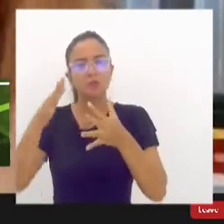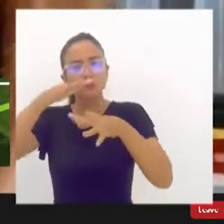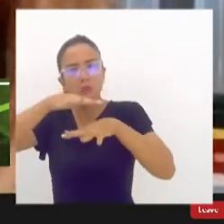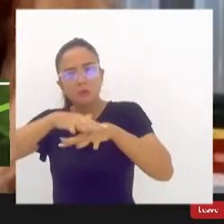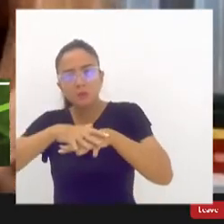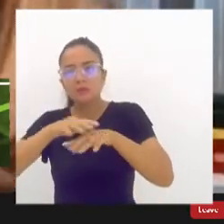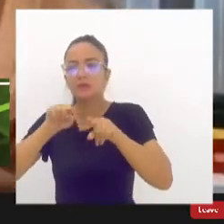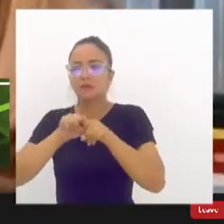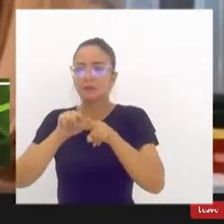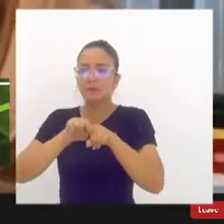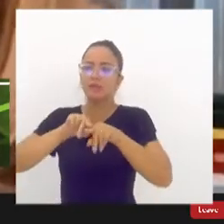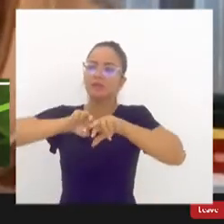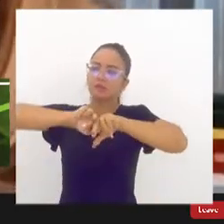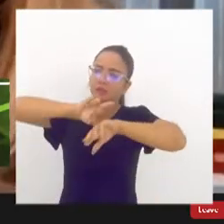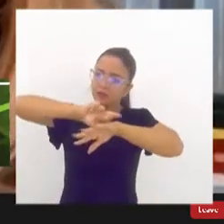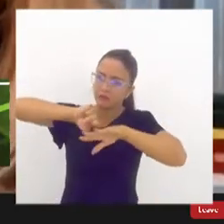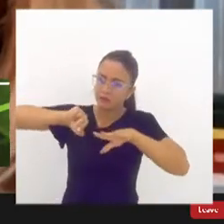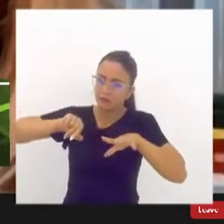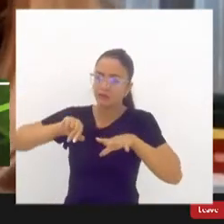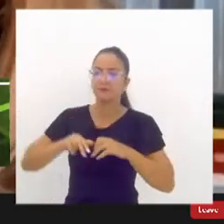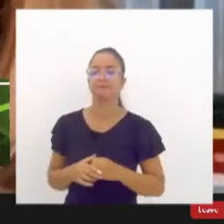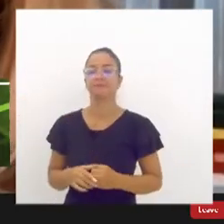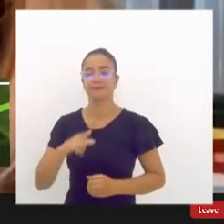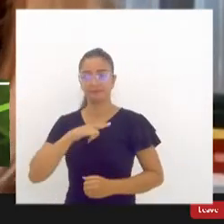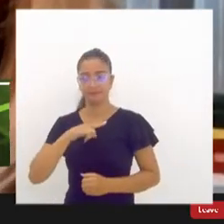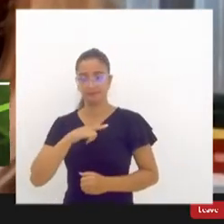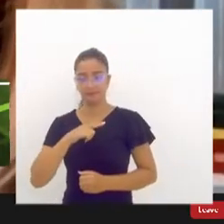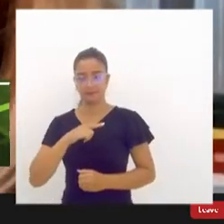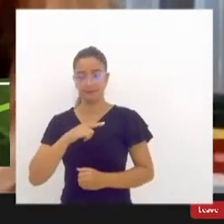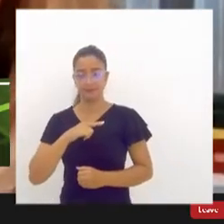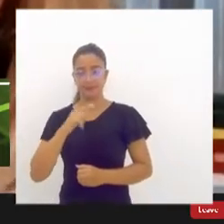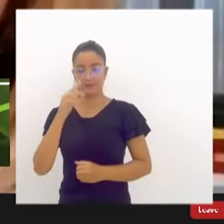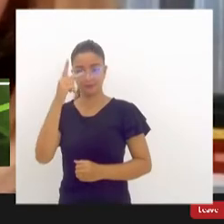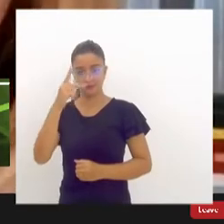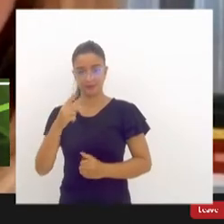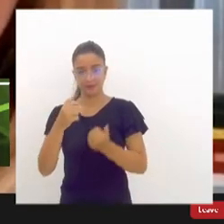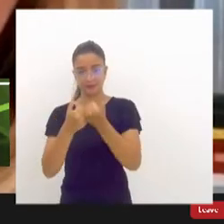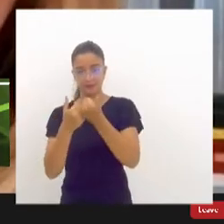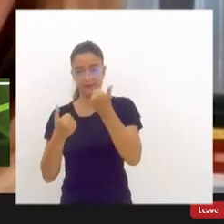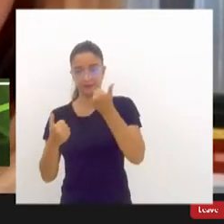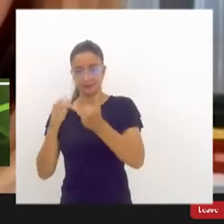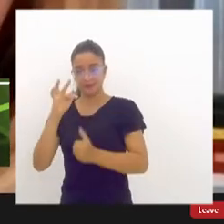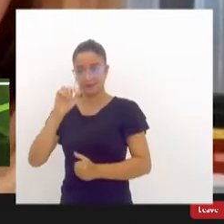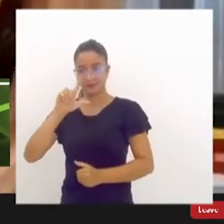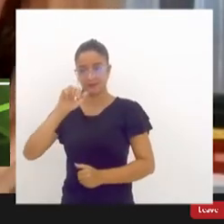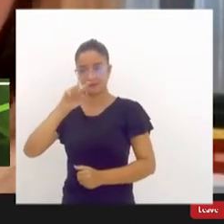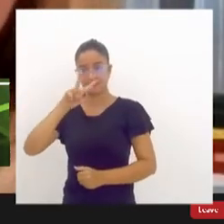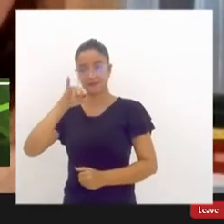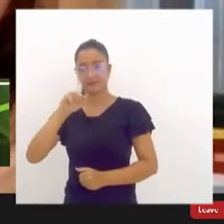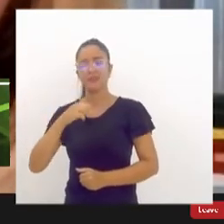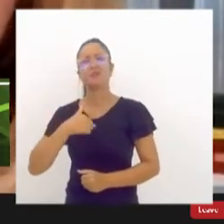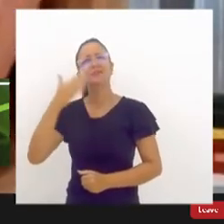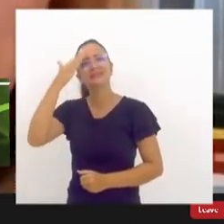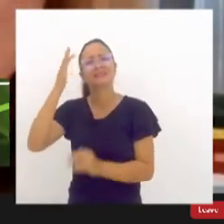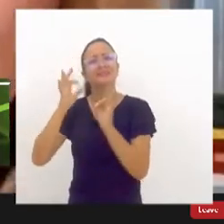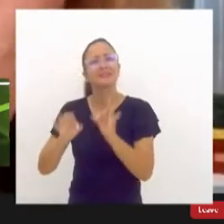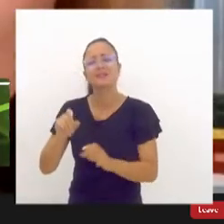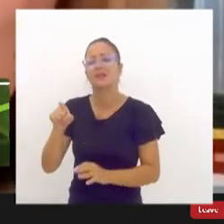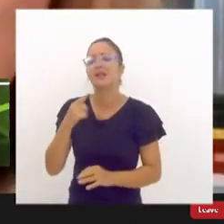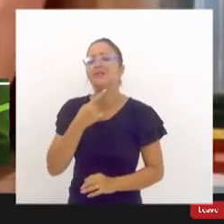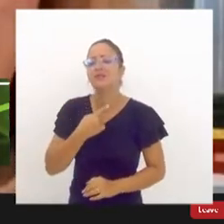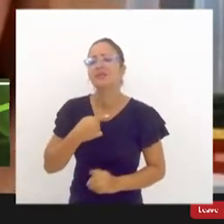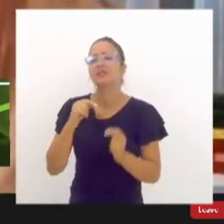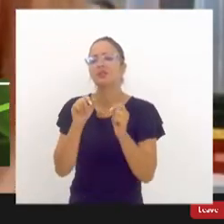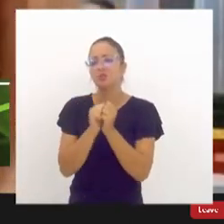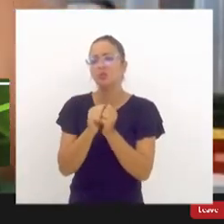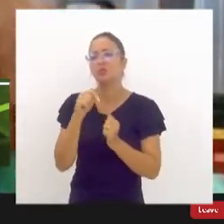tenho certeza que a vice-presidente, a conselheira Flávia, adoraria estar presente, conselheiro Robson e todos